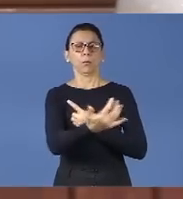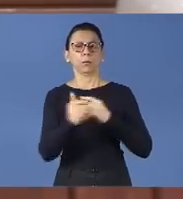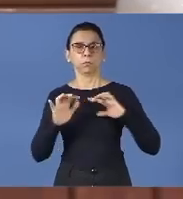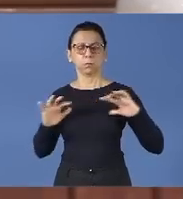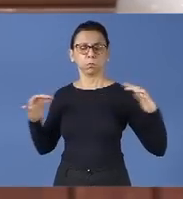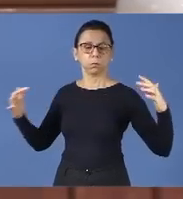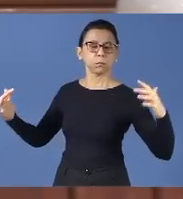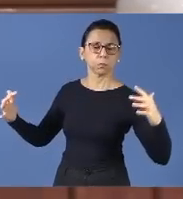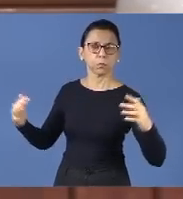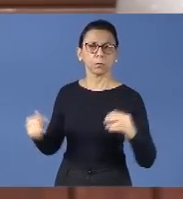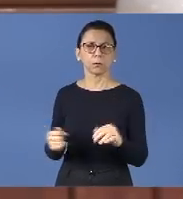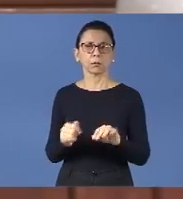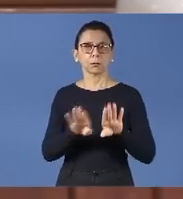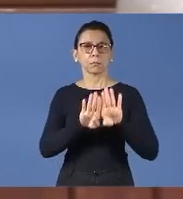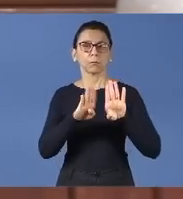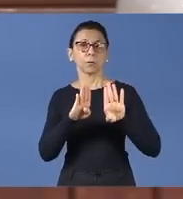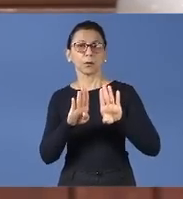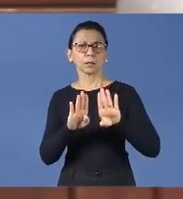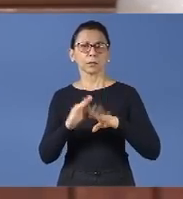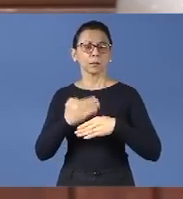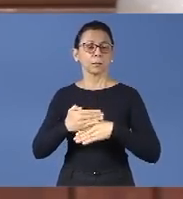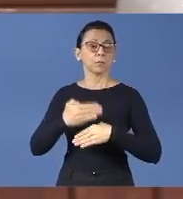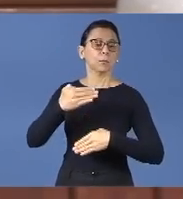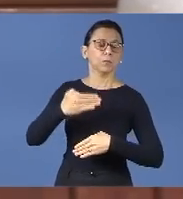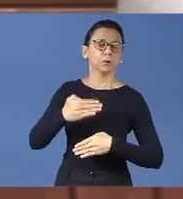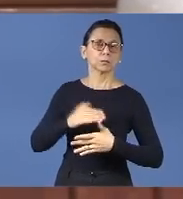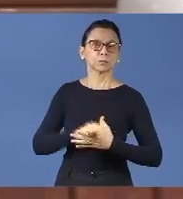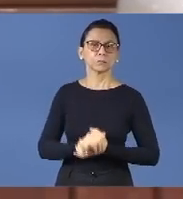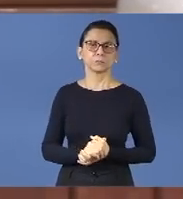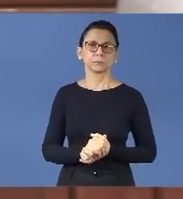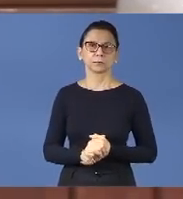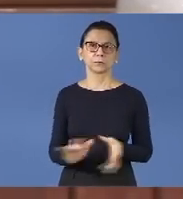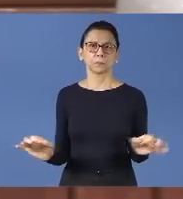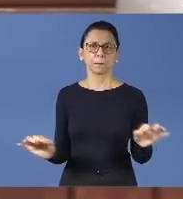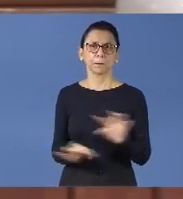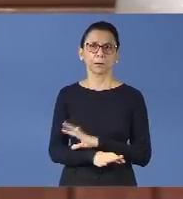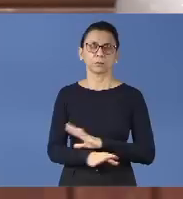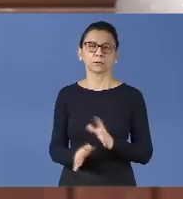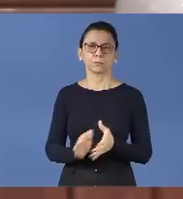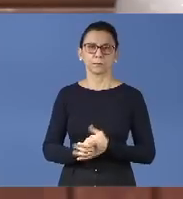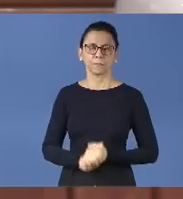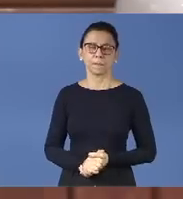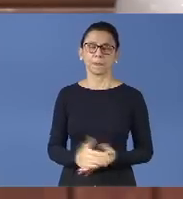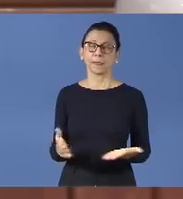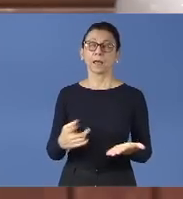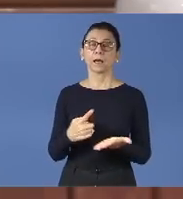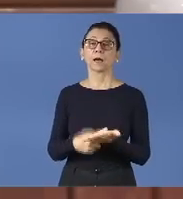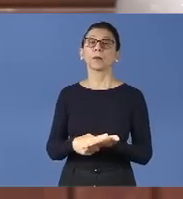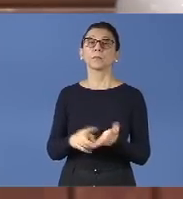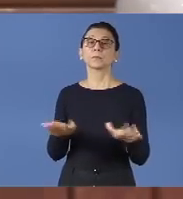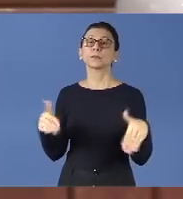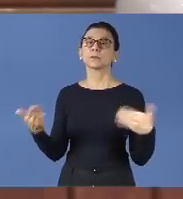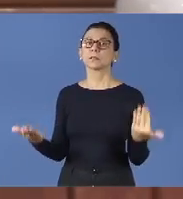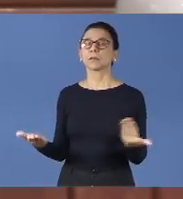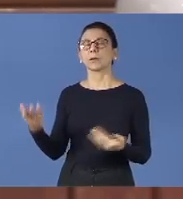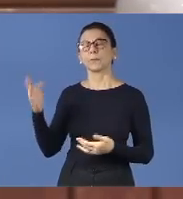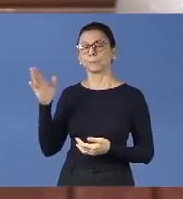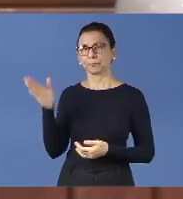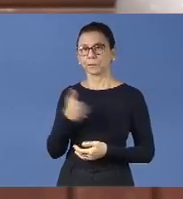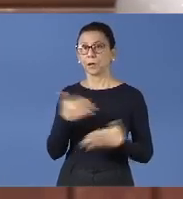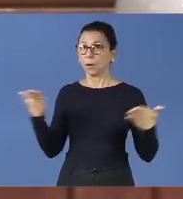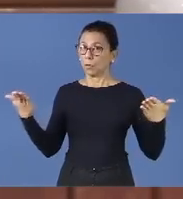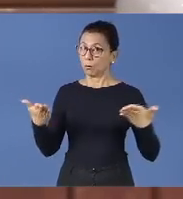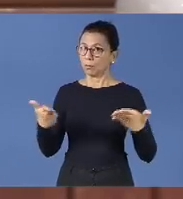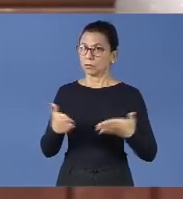portas, muros, tudo aquilo que nós já conhecemos. Agora, a aliança. Olha, Senhor, o meu ministério